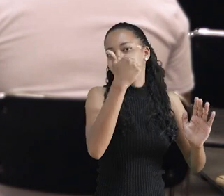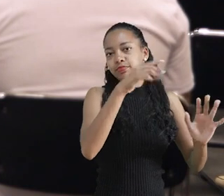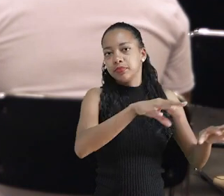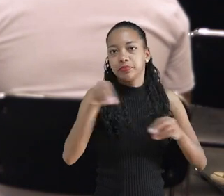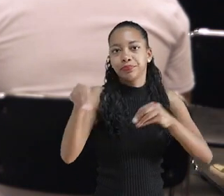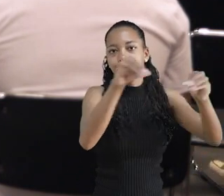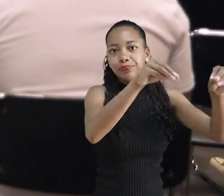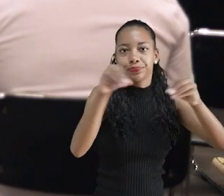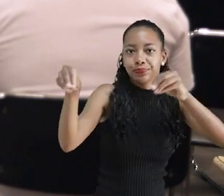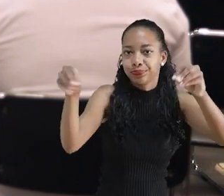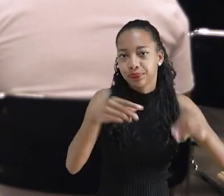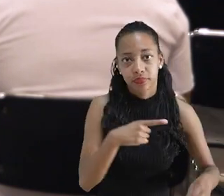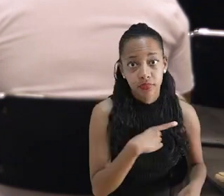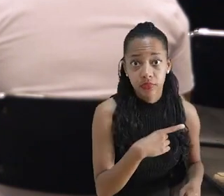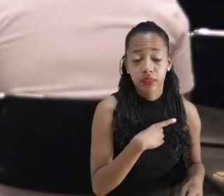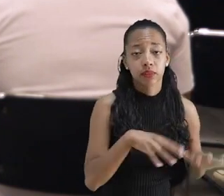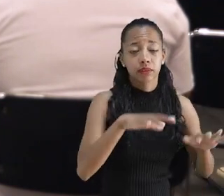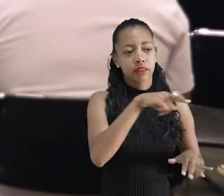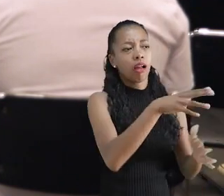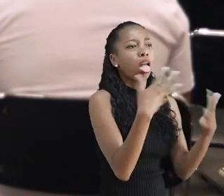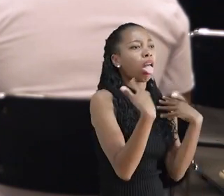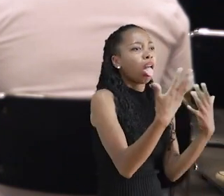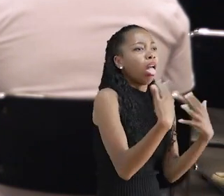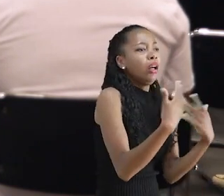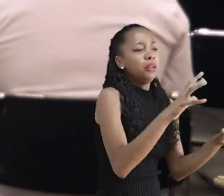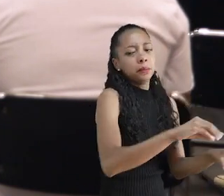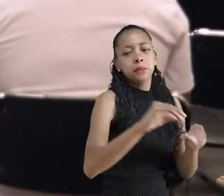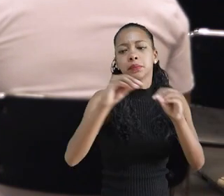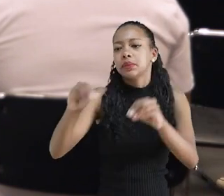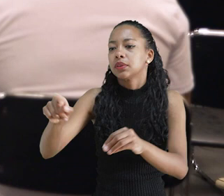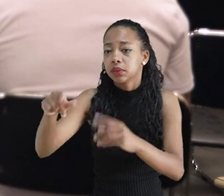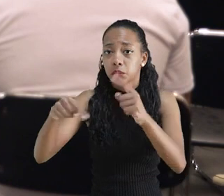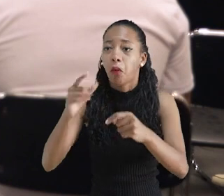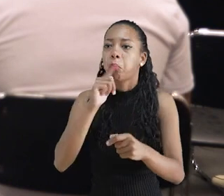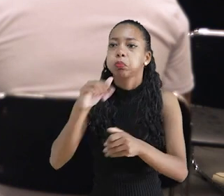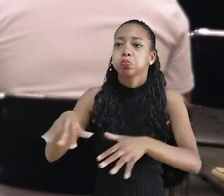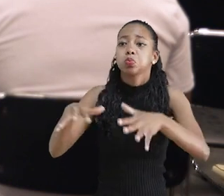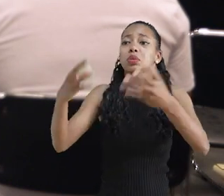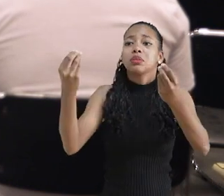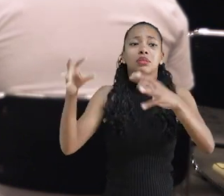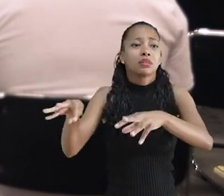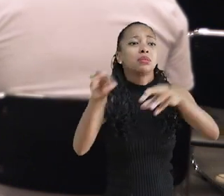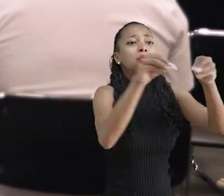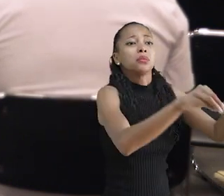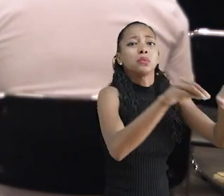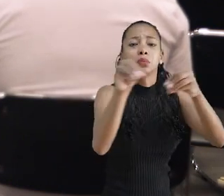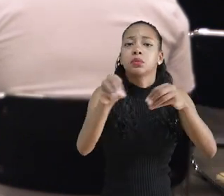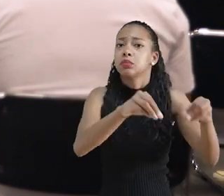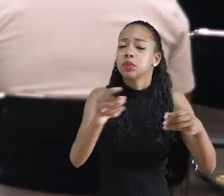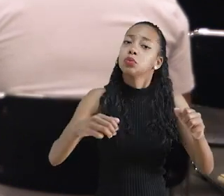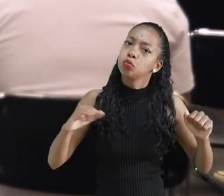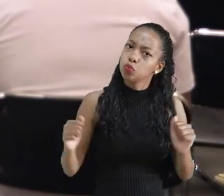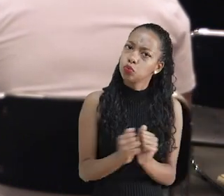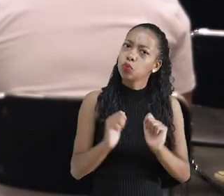sem nem ventilador depois estava no outro lugar numa parte alagada e a gente reivindicava juntamente com os alunos e pais de